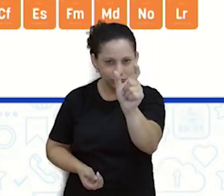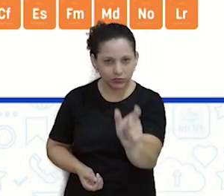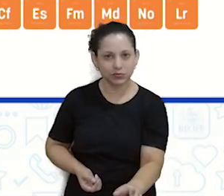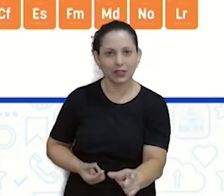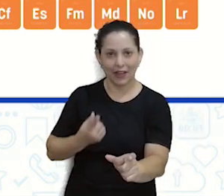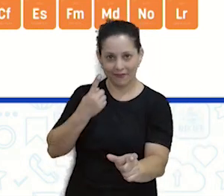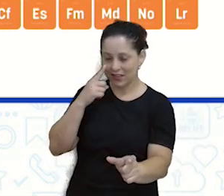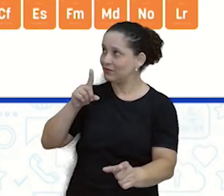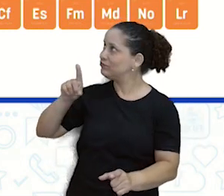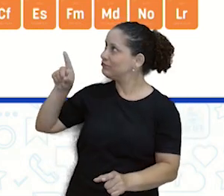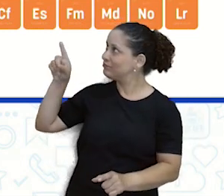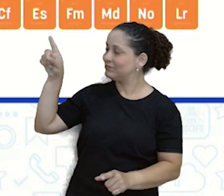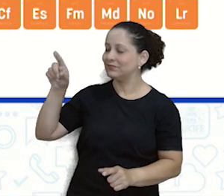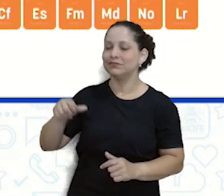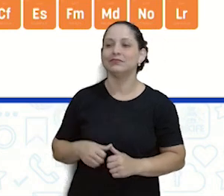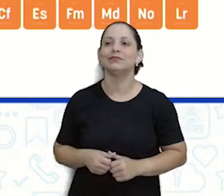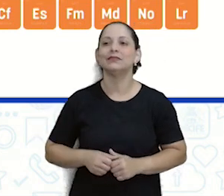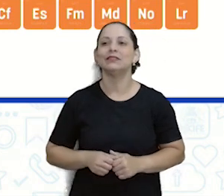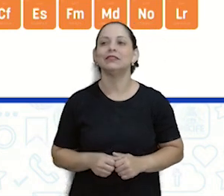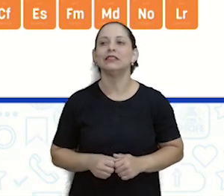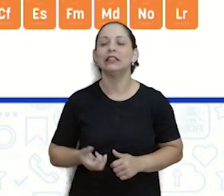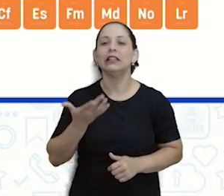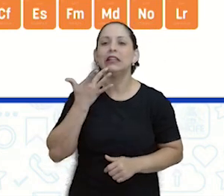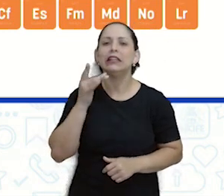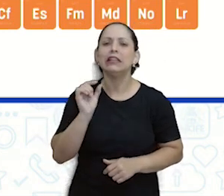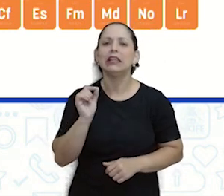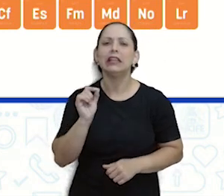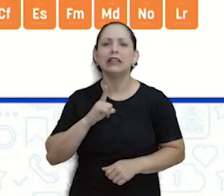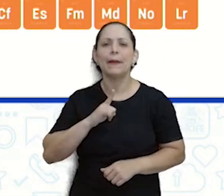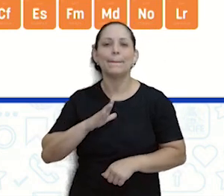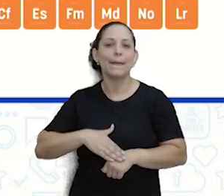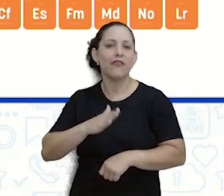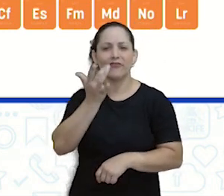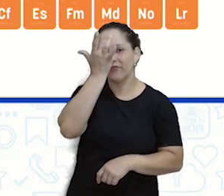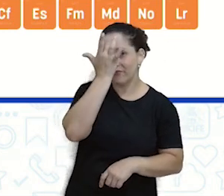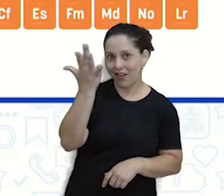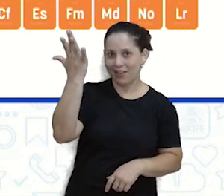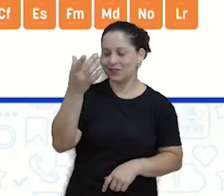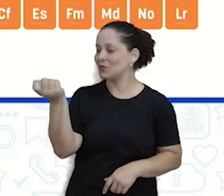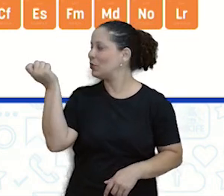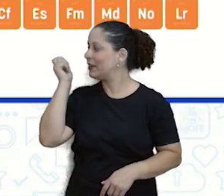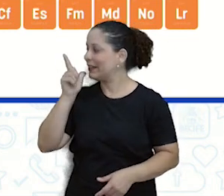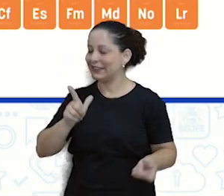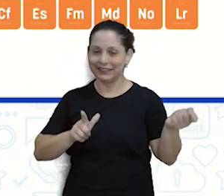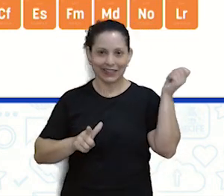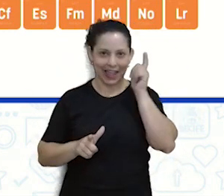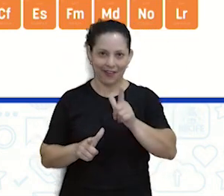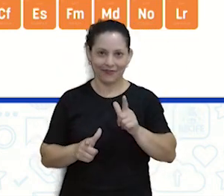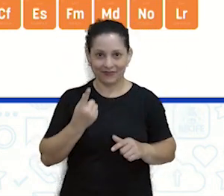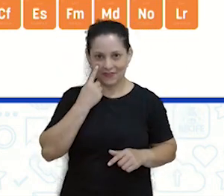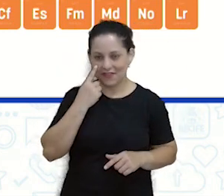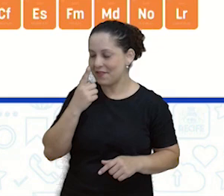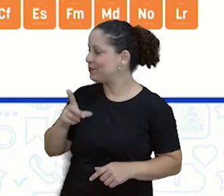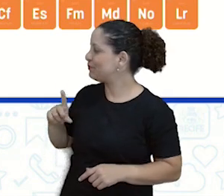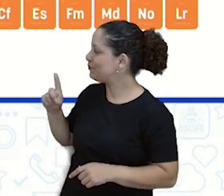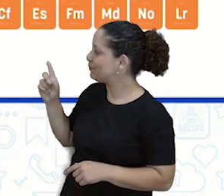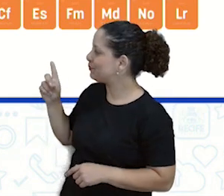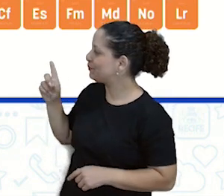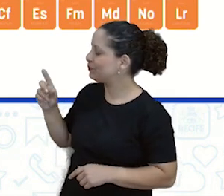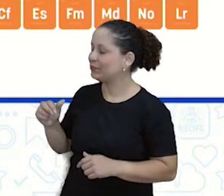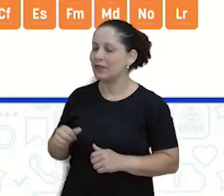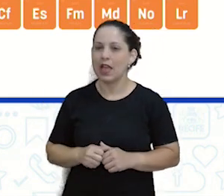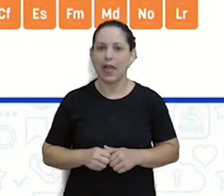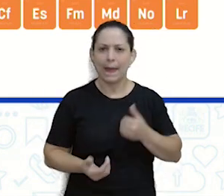na indicação. E quem é que tem maior facilidade para ganhar, né? Os ametais, tá certo? Então, a gente vê que para perder